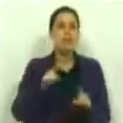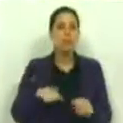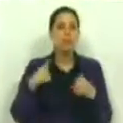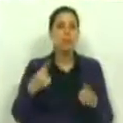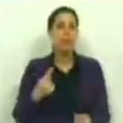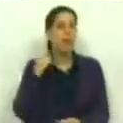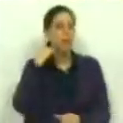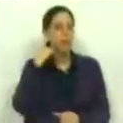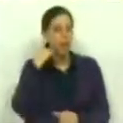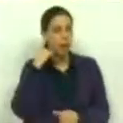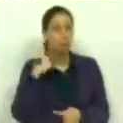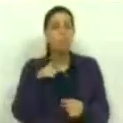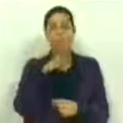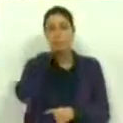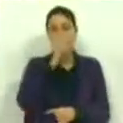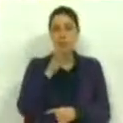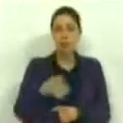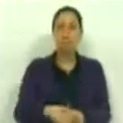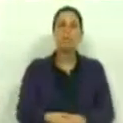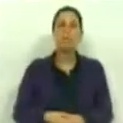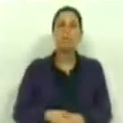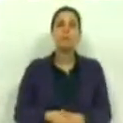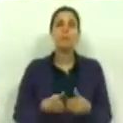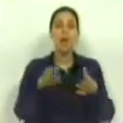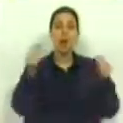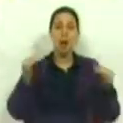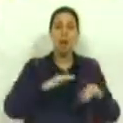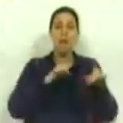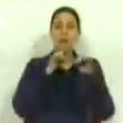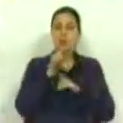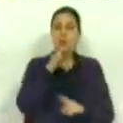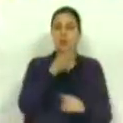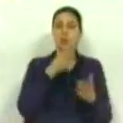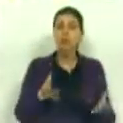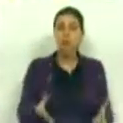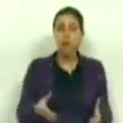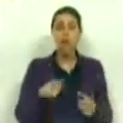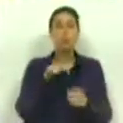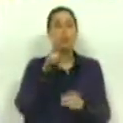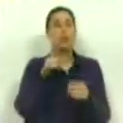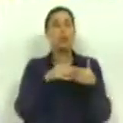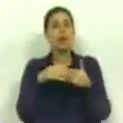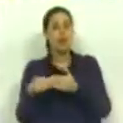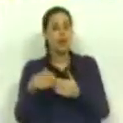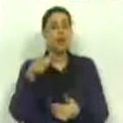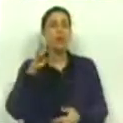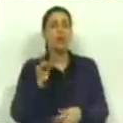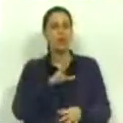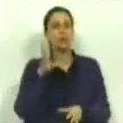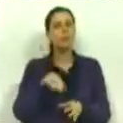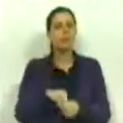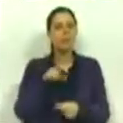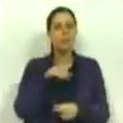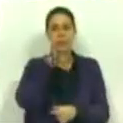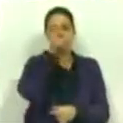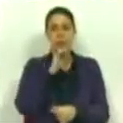depois do início de funções desse governo. E muitos senhores deputados, incluindo o líder do Partido Socialista, faziam parte